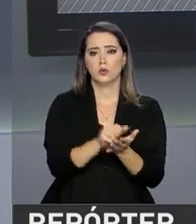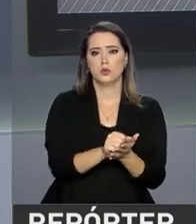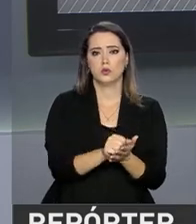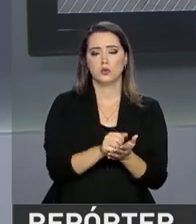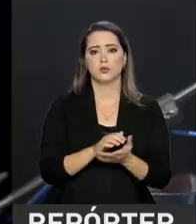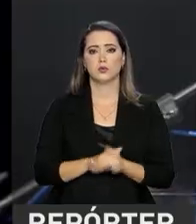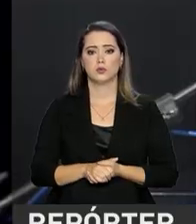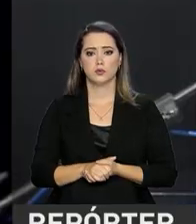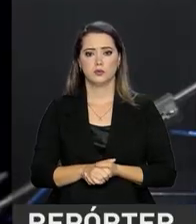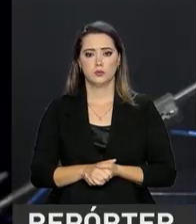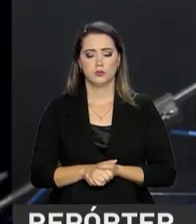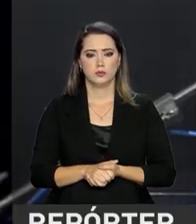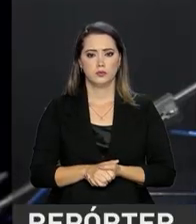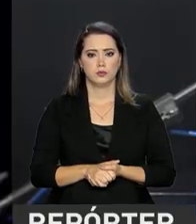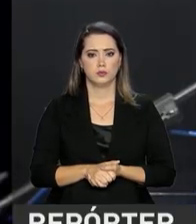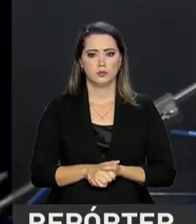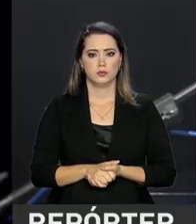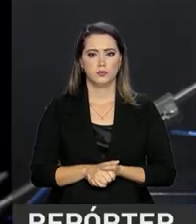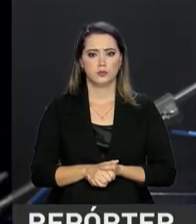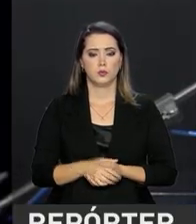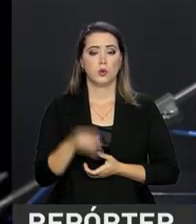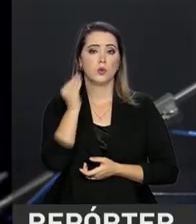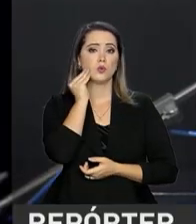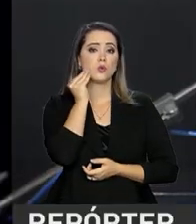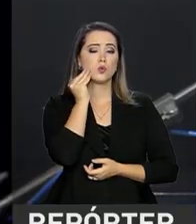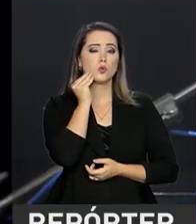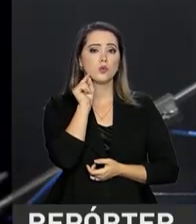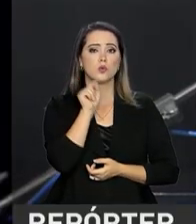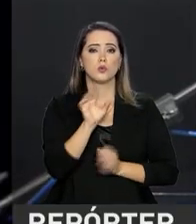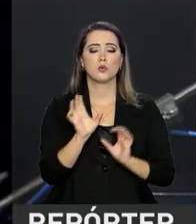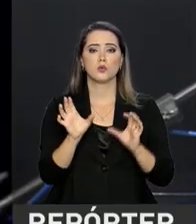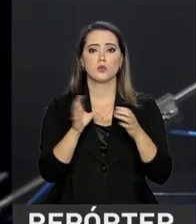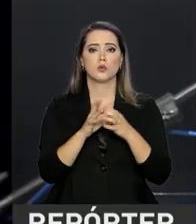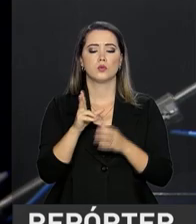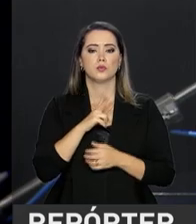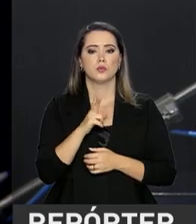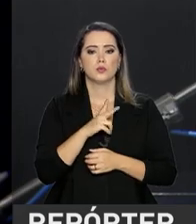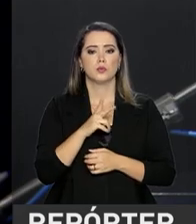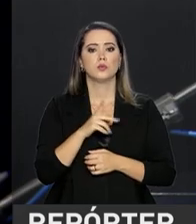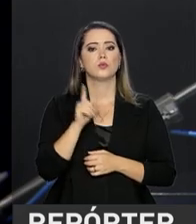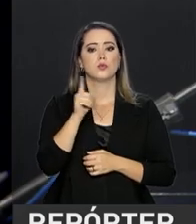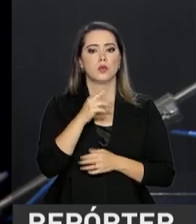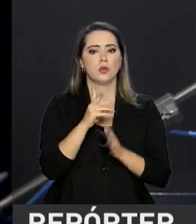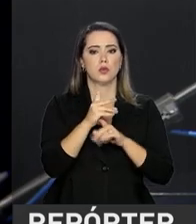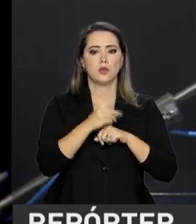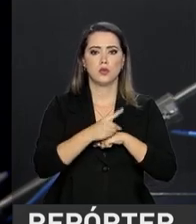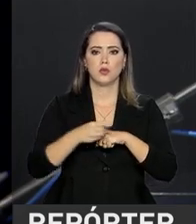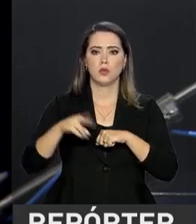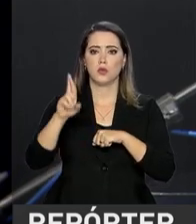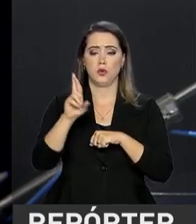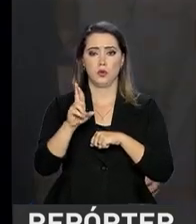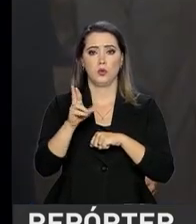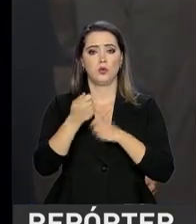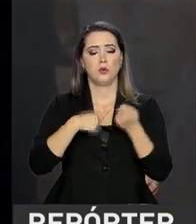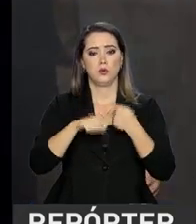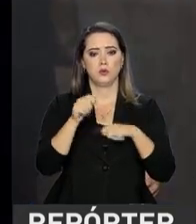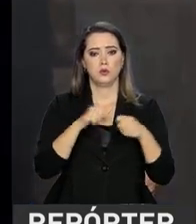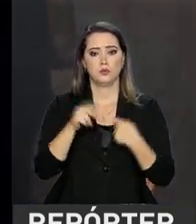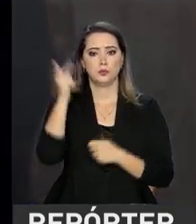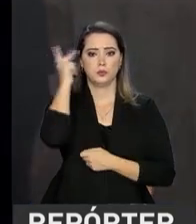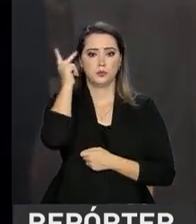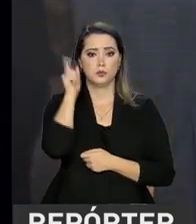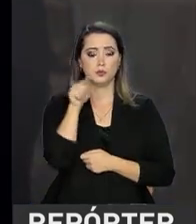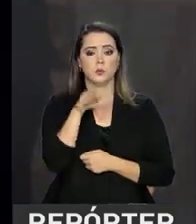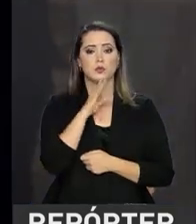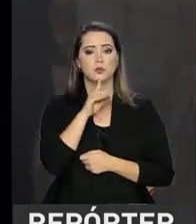Meirelles. Com experiência na iniciativa privada e doutor em economia pela Universidade de São Paulo, Eduardo